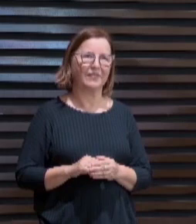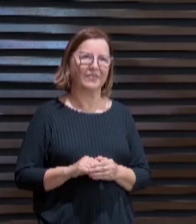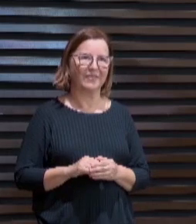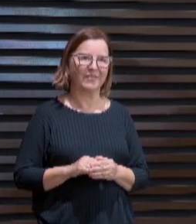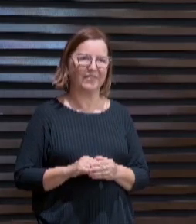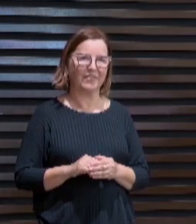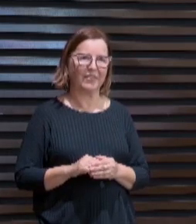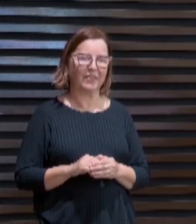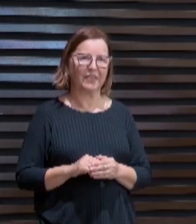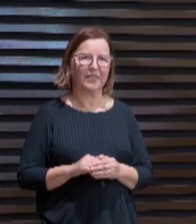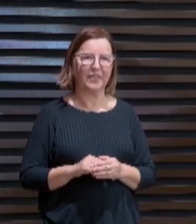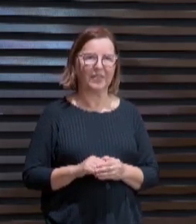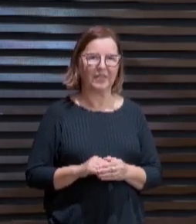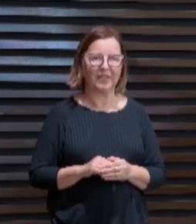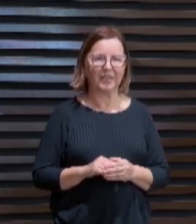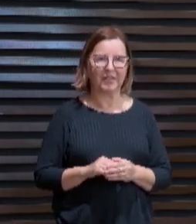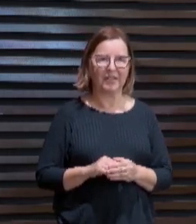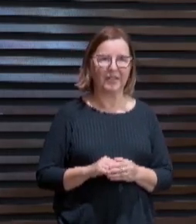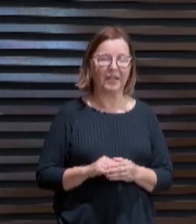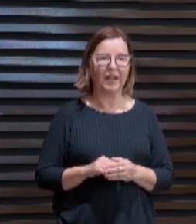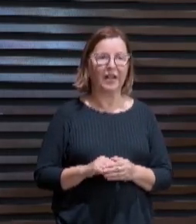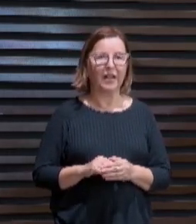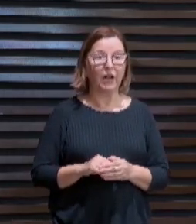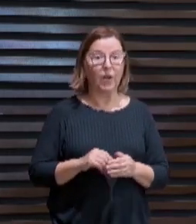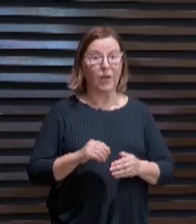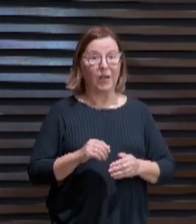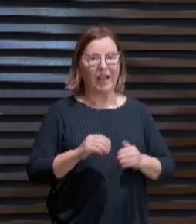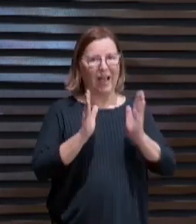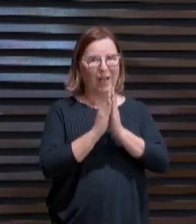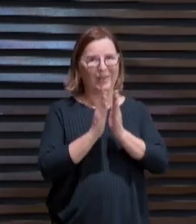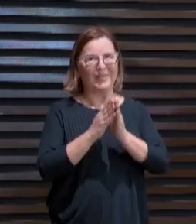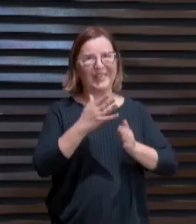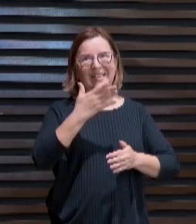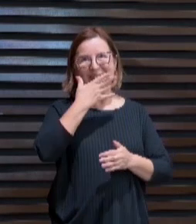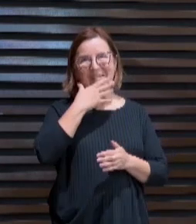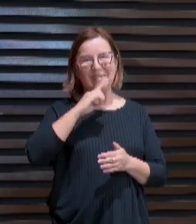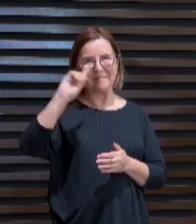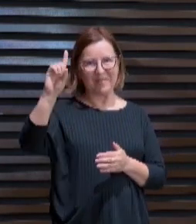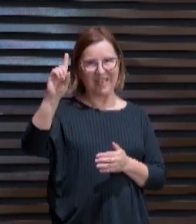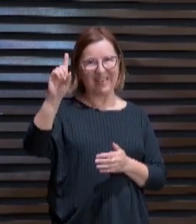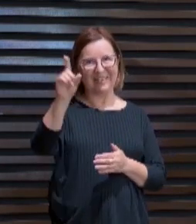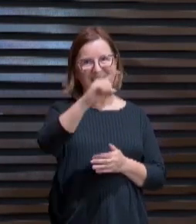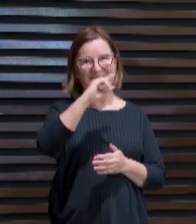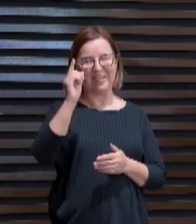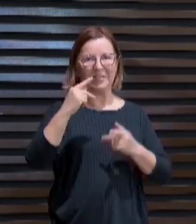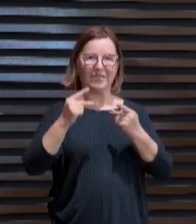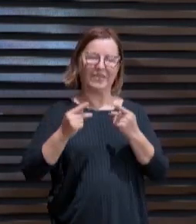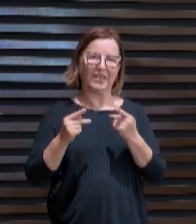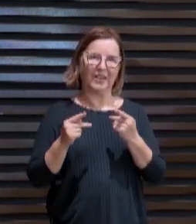o Pai Nosso pedindo para que Ele não nos deixe cair em tentação. Então não pode ser motivo de alegria cair em tentação, né? A tradução mais